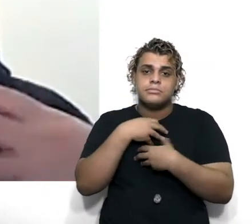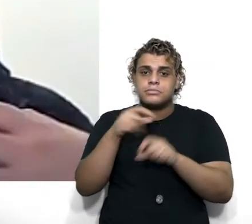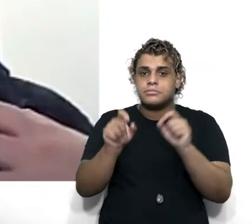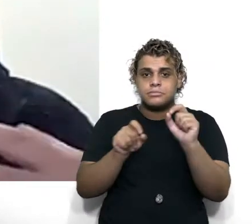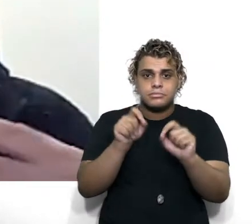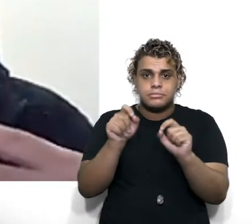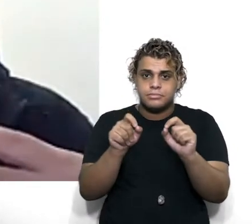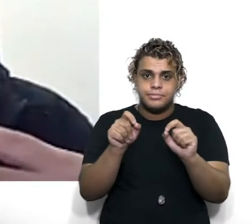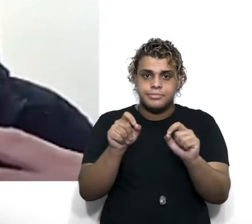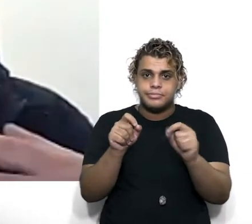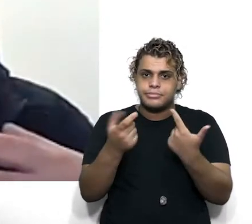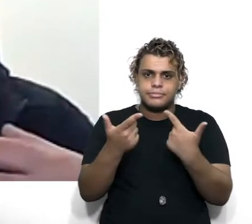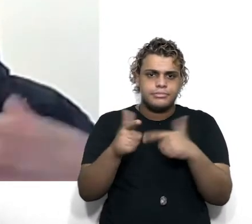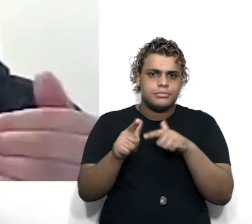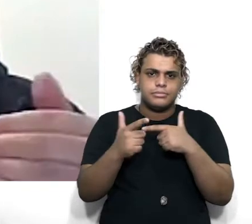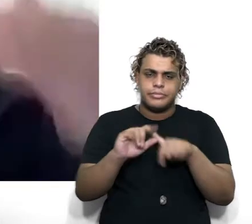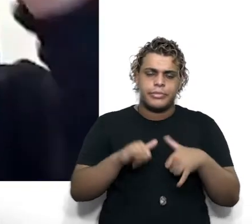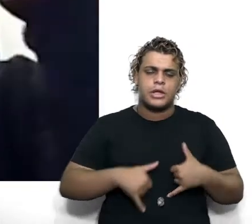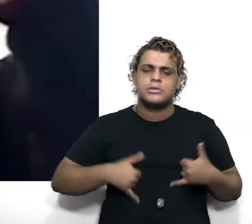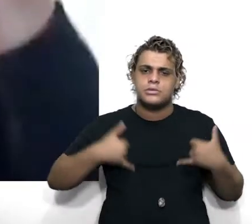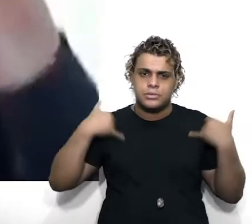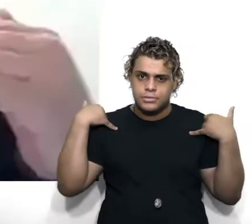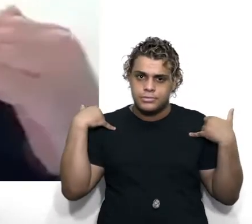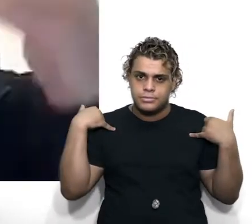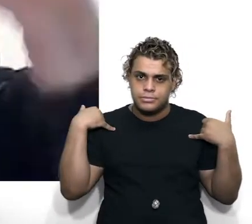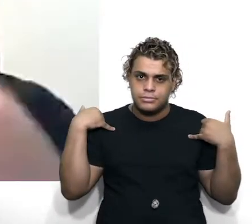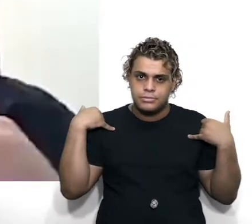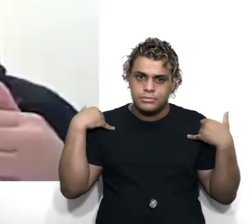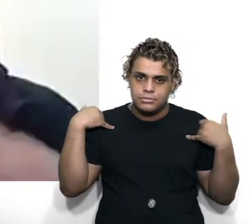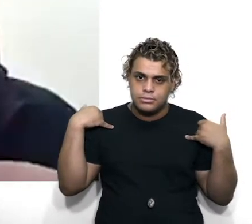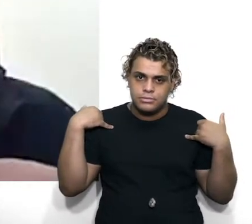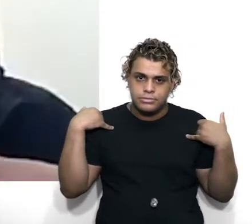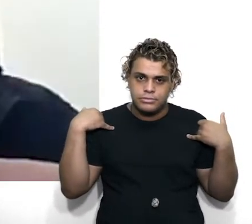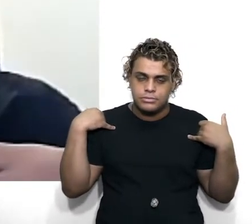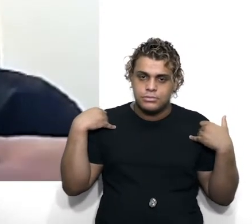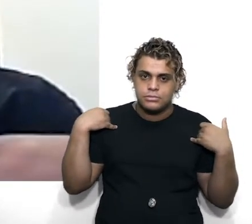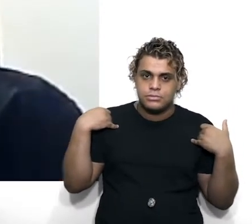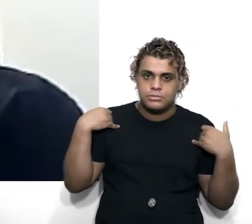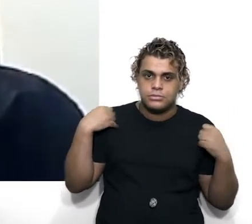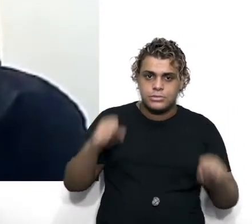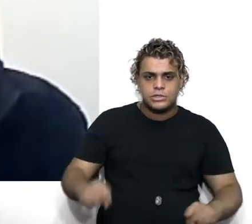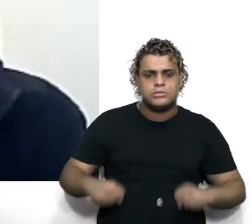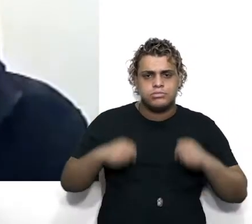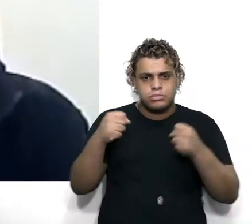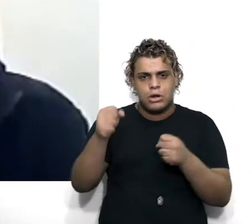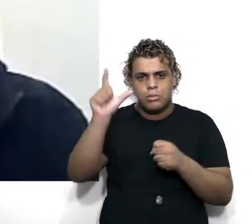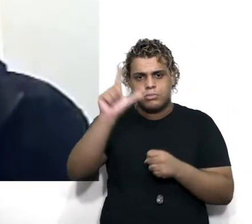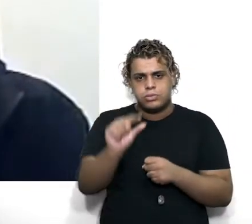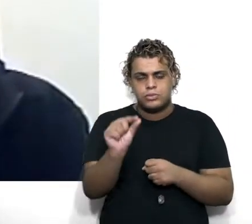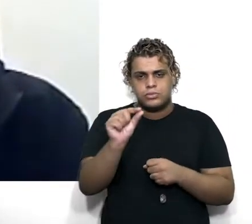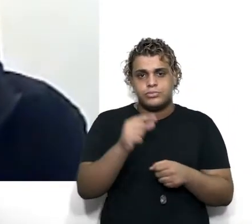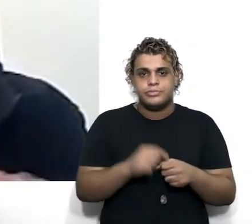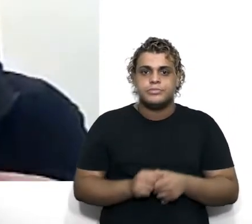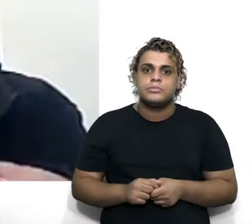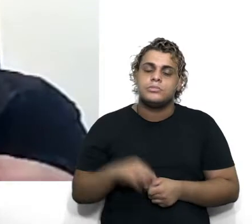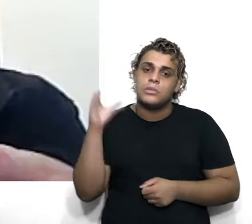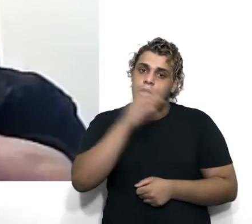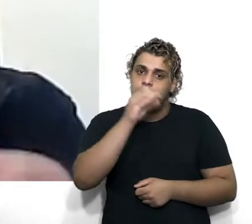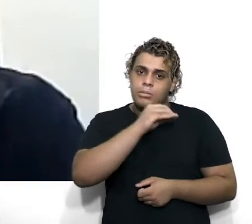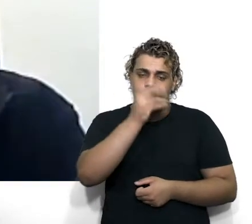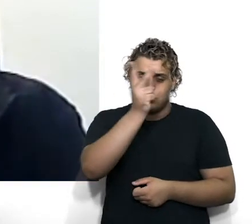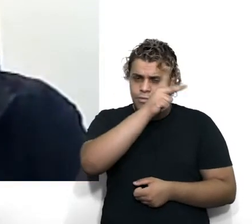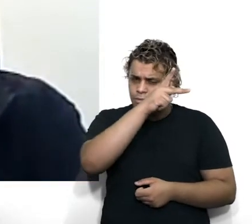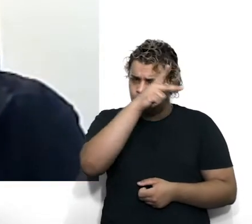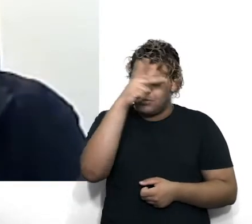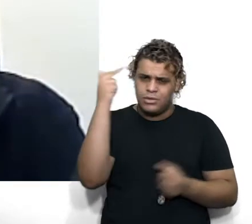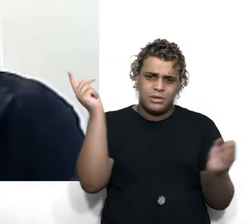é que já não há essa energia, portanto a intensidade da resposta baixou e de repente há muitas